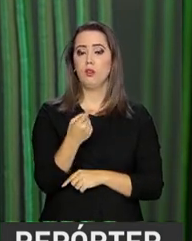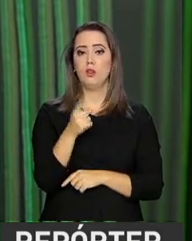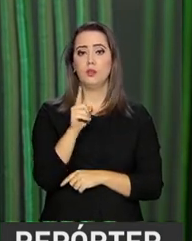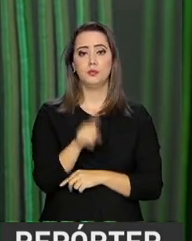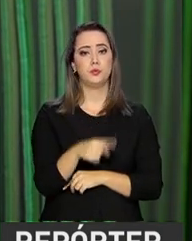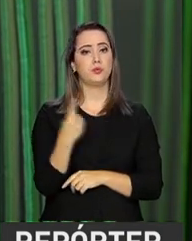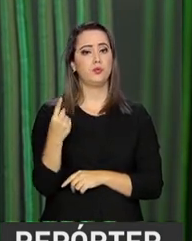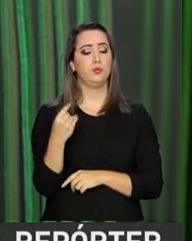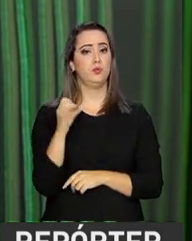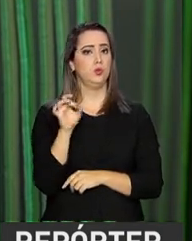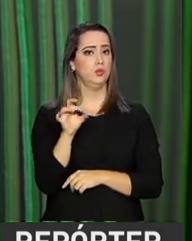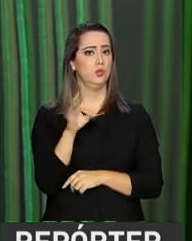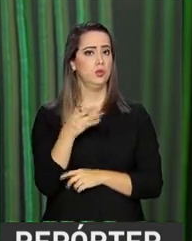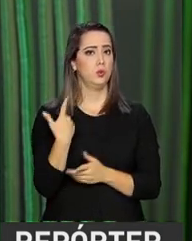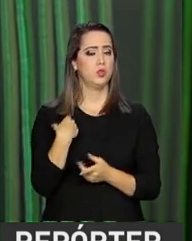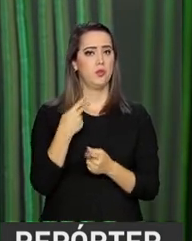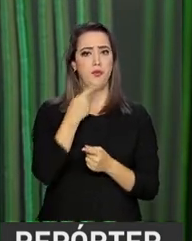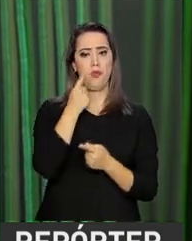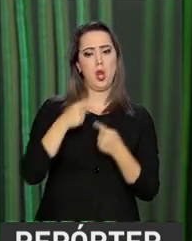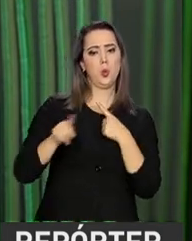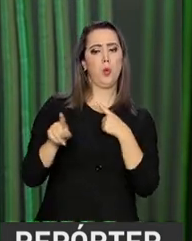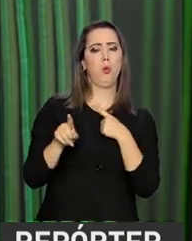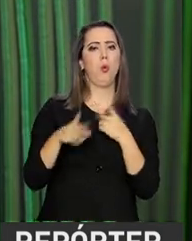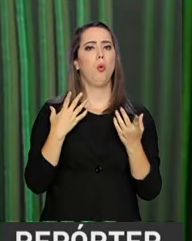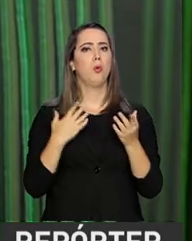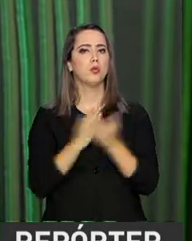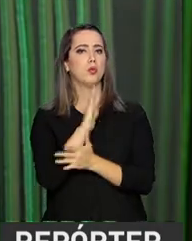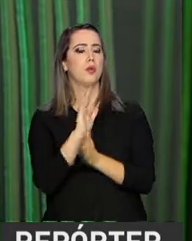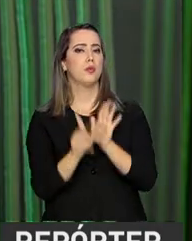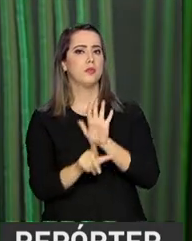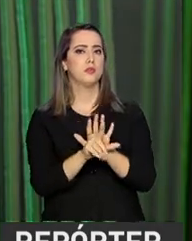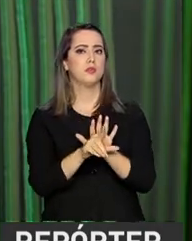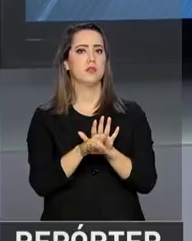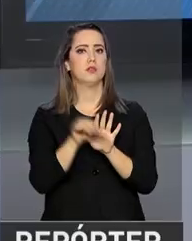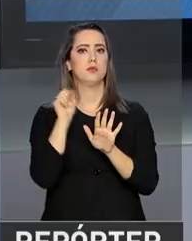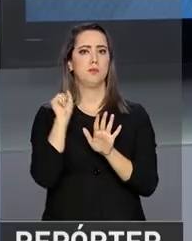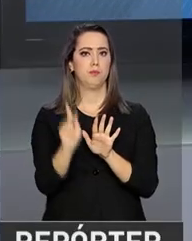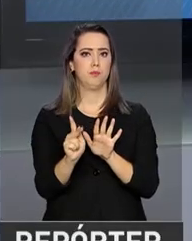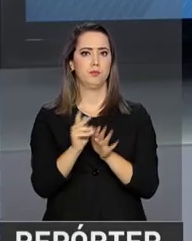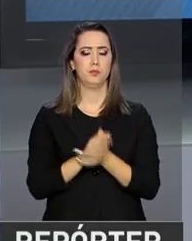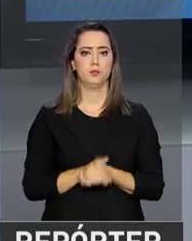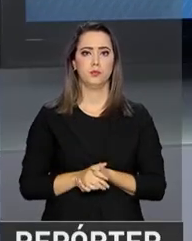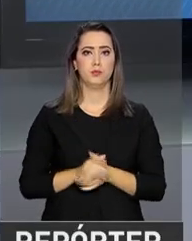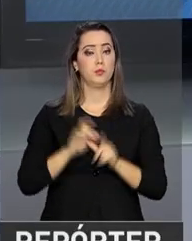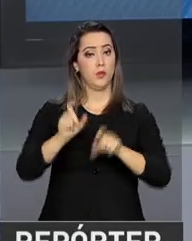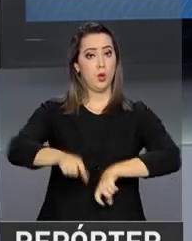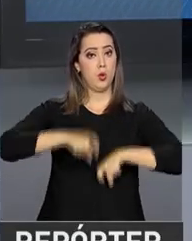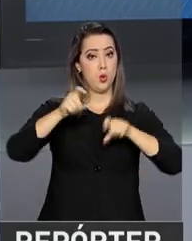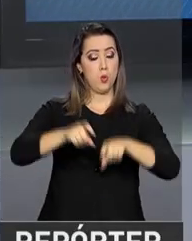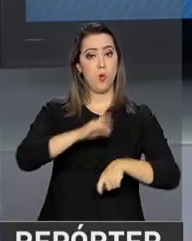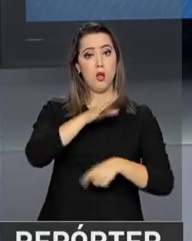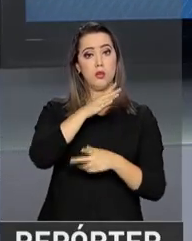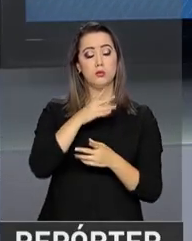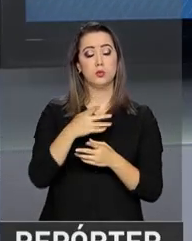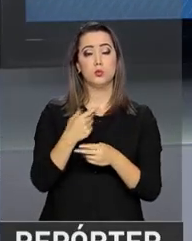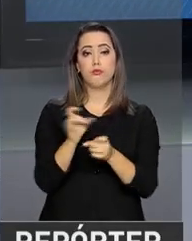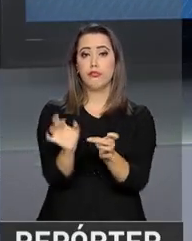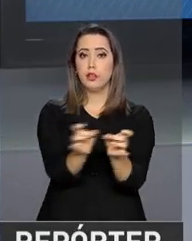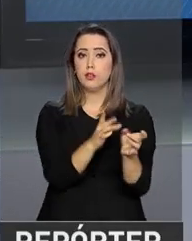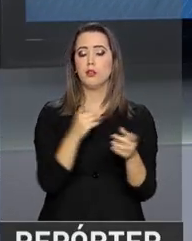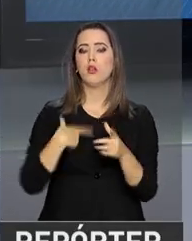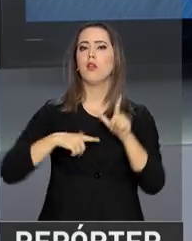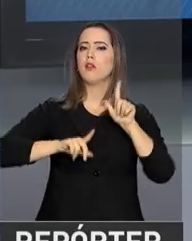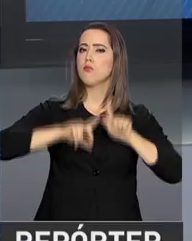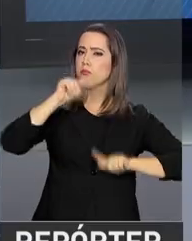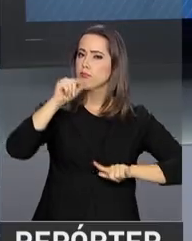um fundamento para negar a aprovação a reforma da previdência e o agronegócio brasileiro registrou mais um